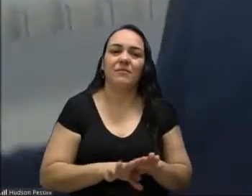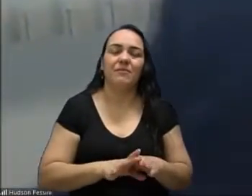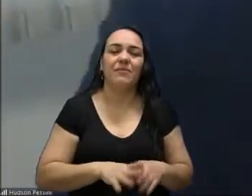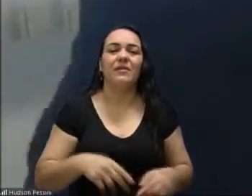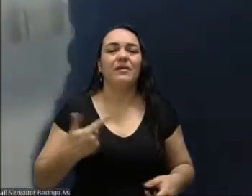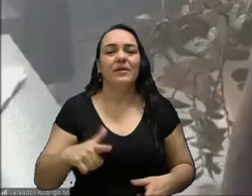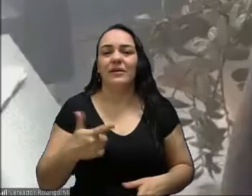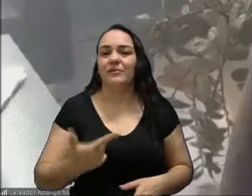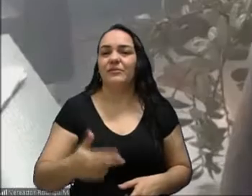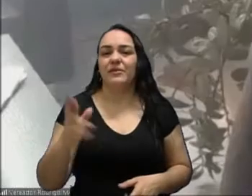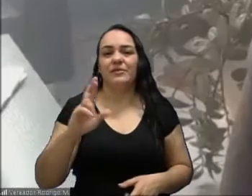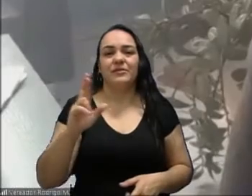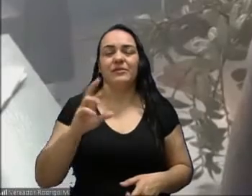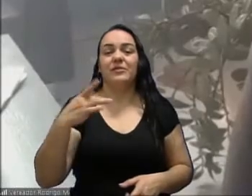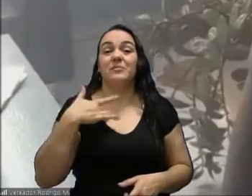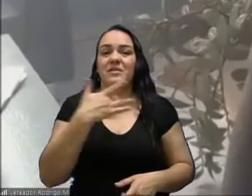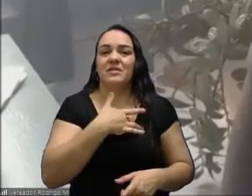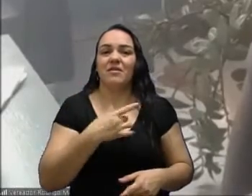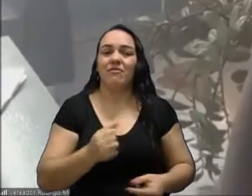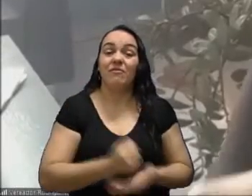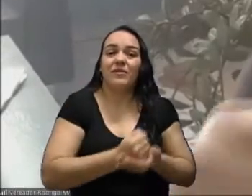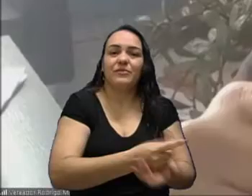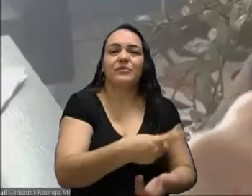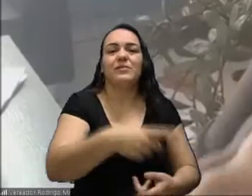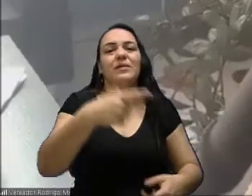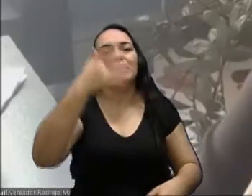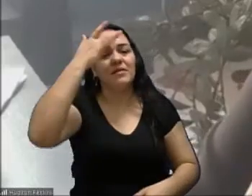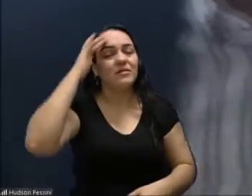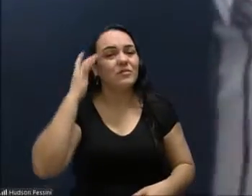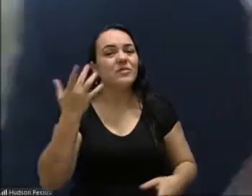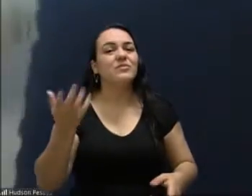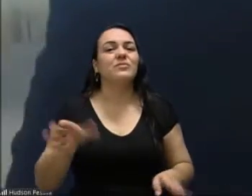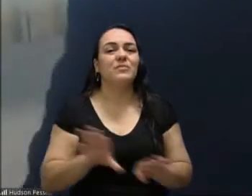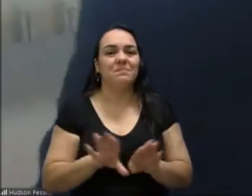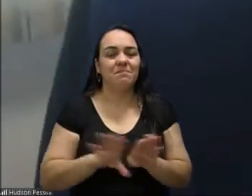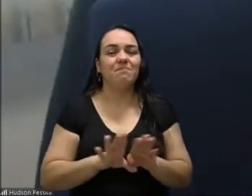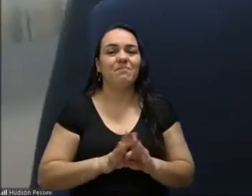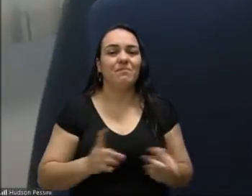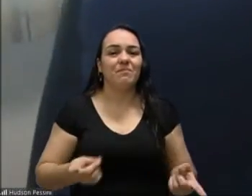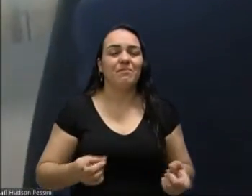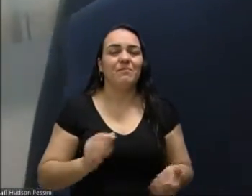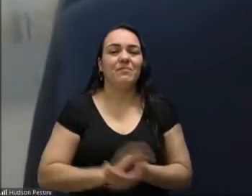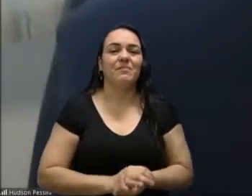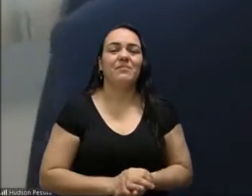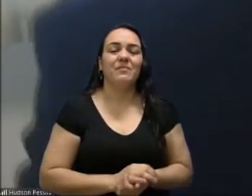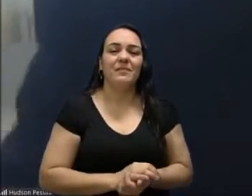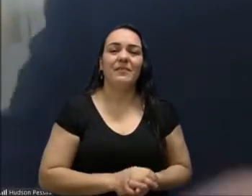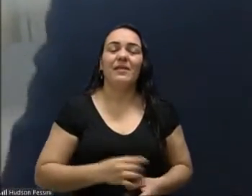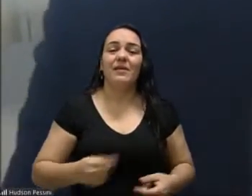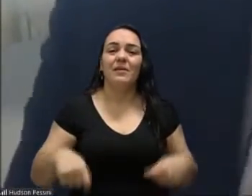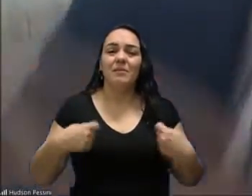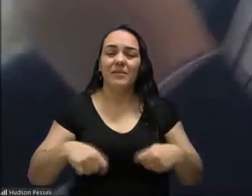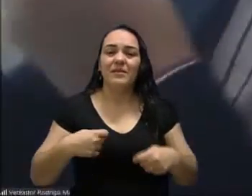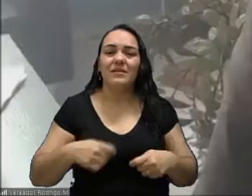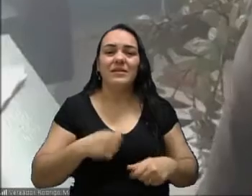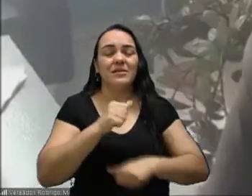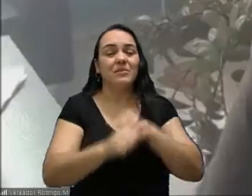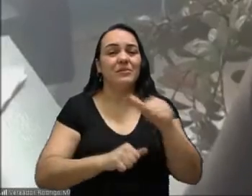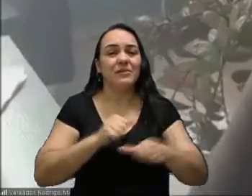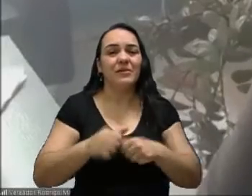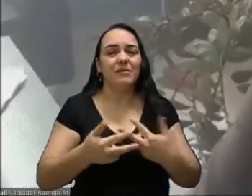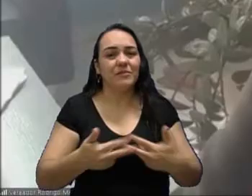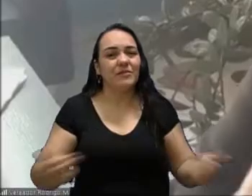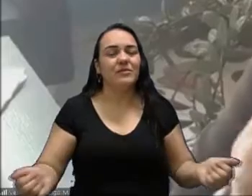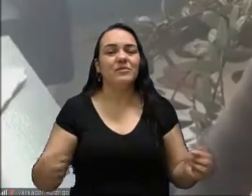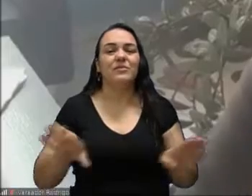dinheiro para a saúde. O governo não está apoiando a O governo não uma cidade legal, o governo não apoiando uma cidade legalizada. O governo não fiscaliza remédio